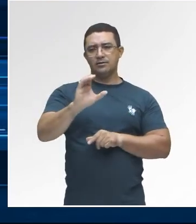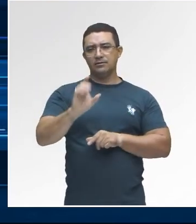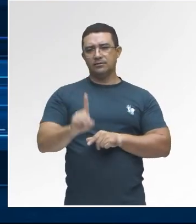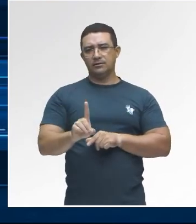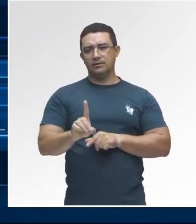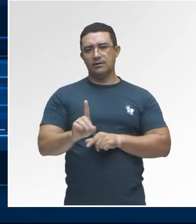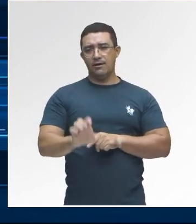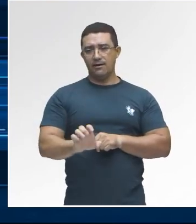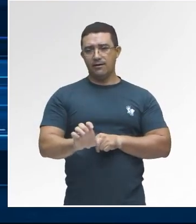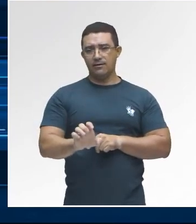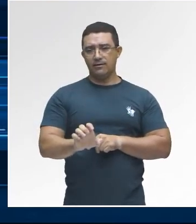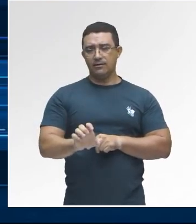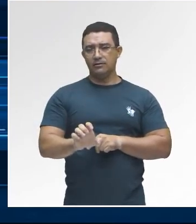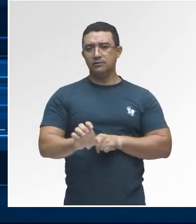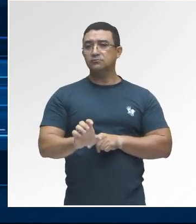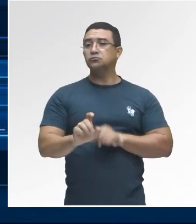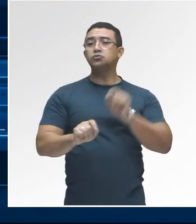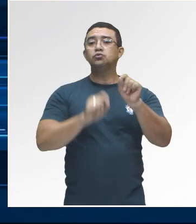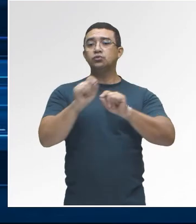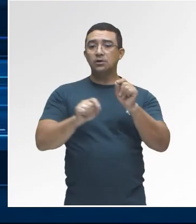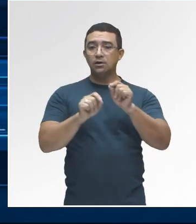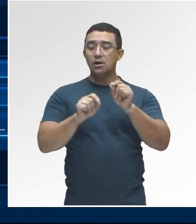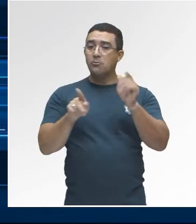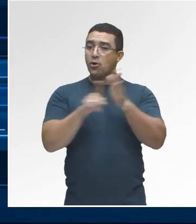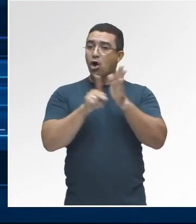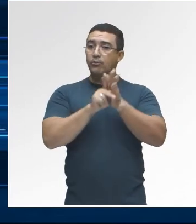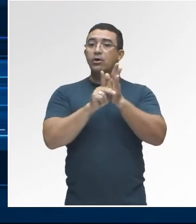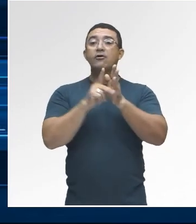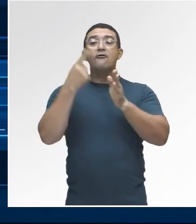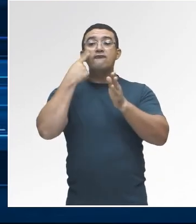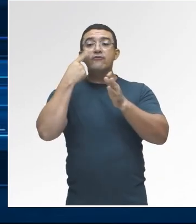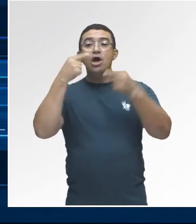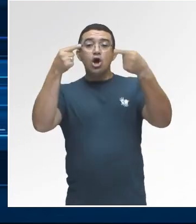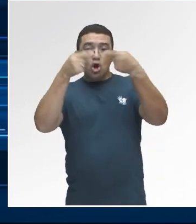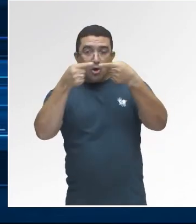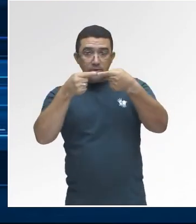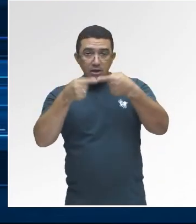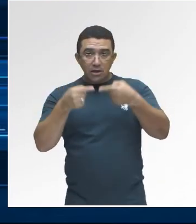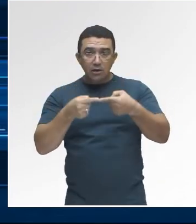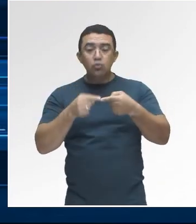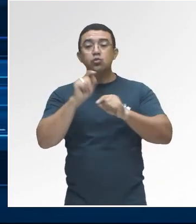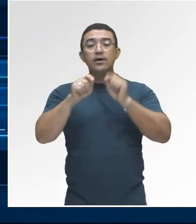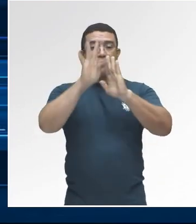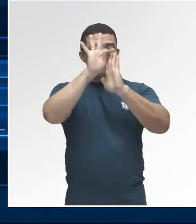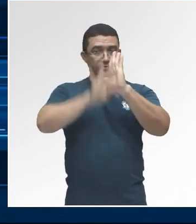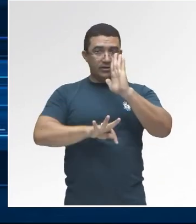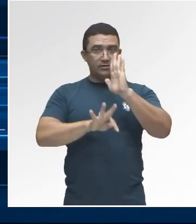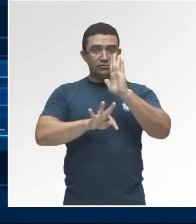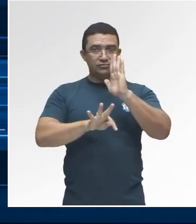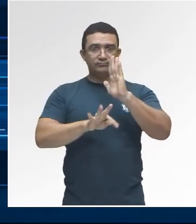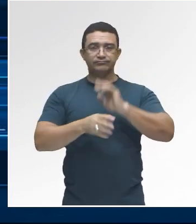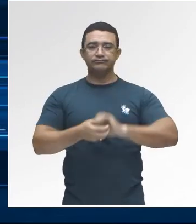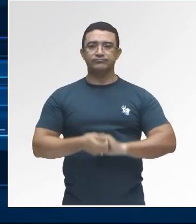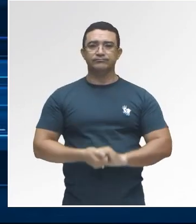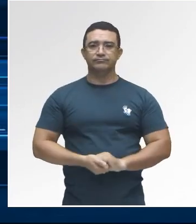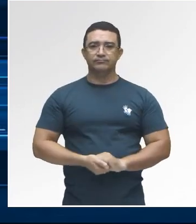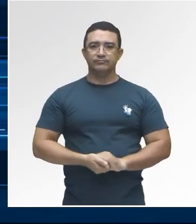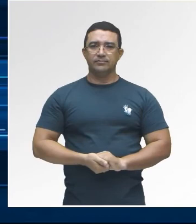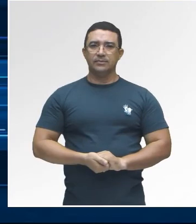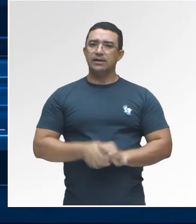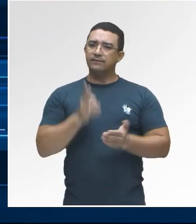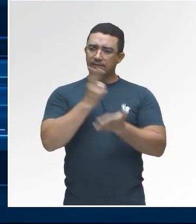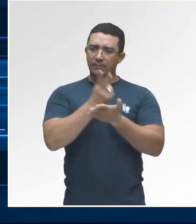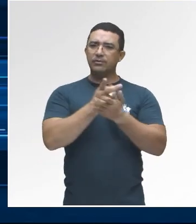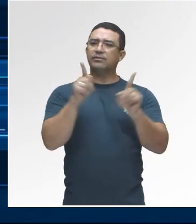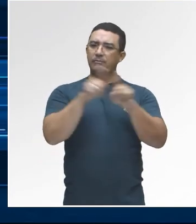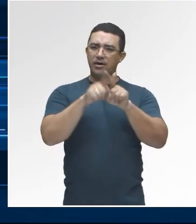e letra E a respeito desse texto que a gente acabou de ver aí. E junto com o texto, uma imagem, não é? Então, sempre também olha a imagem